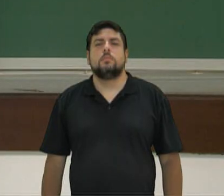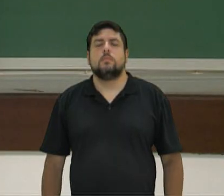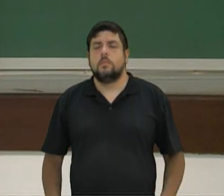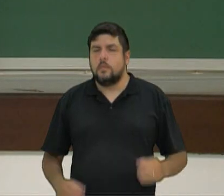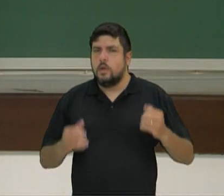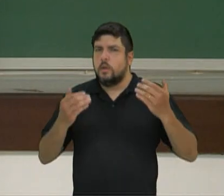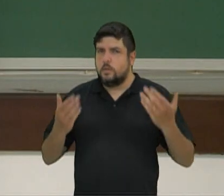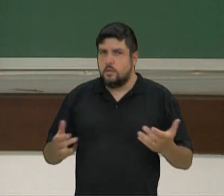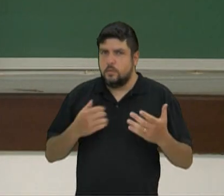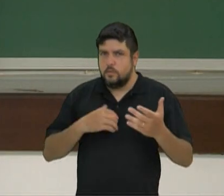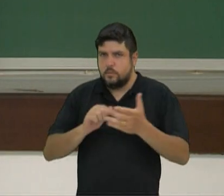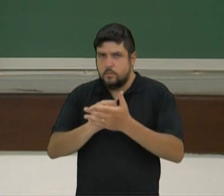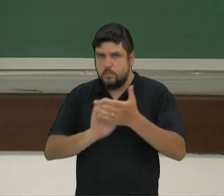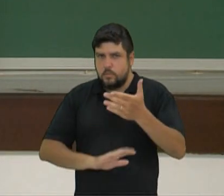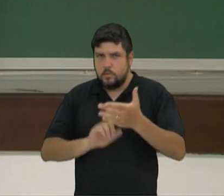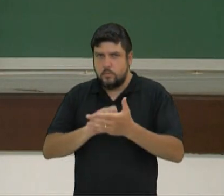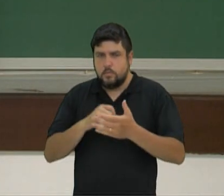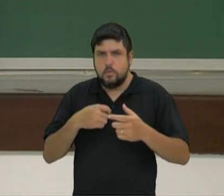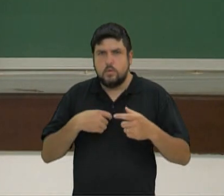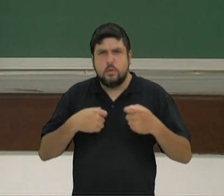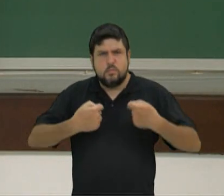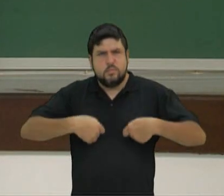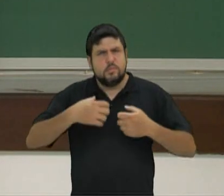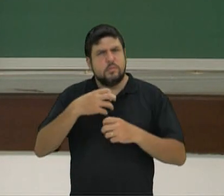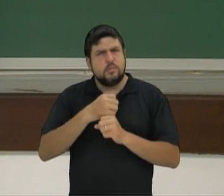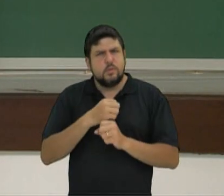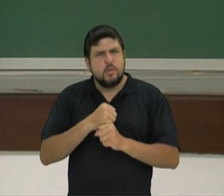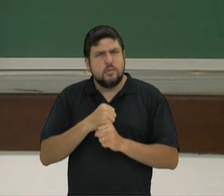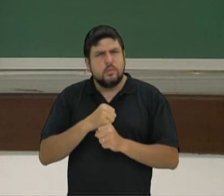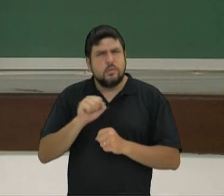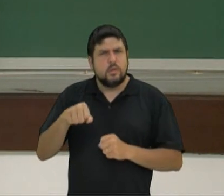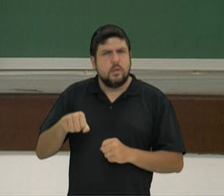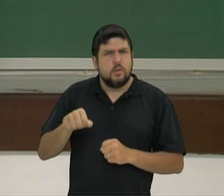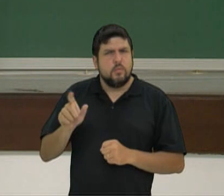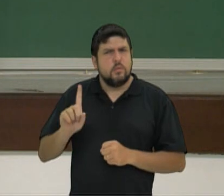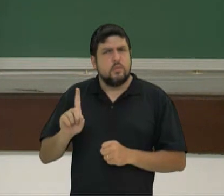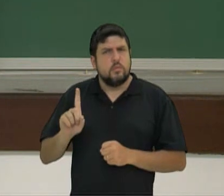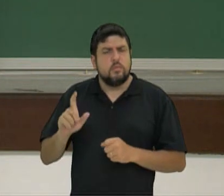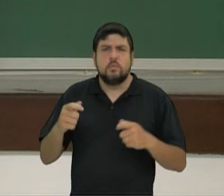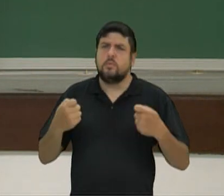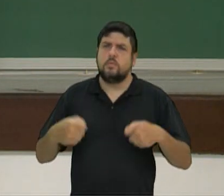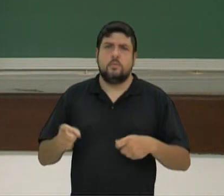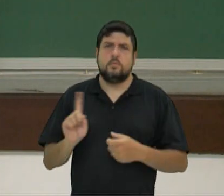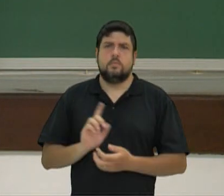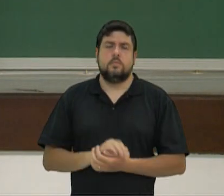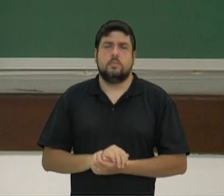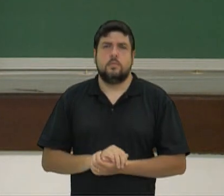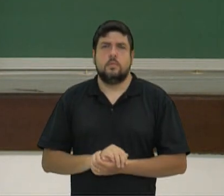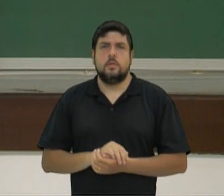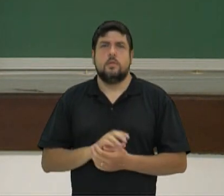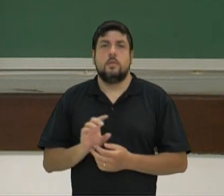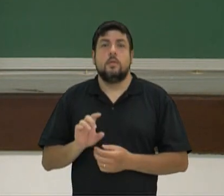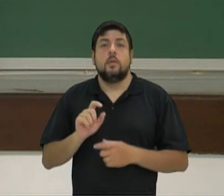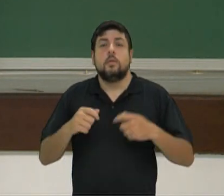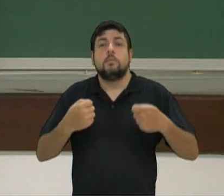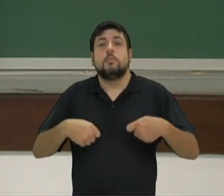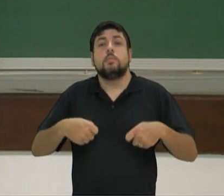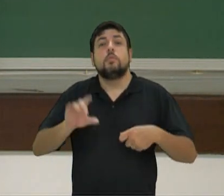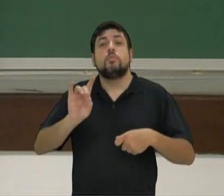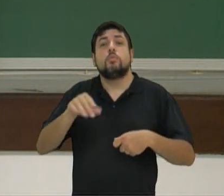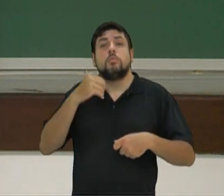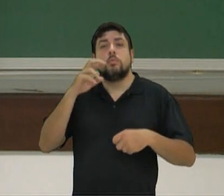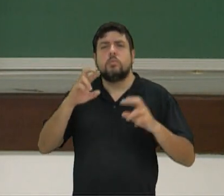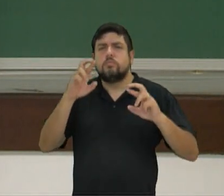Pessoal, nesse exercício eu precisei fazer cálculo? Sim ou não? Não, né? Eu só precisei observar,